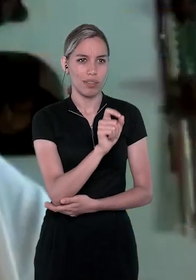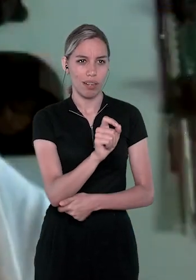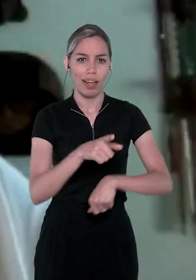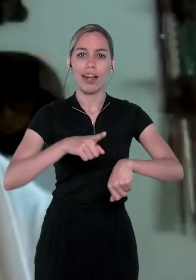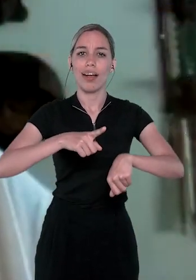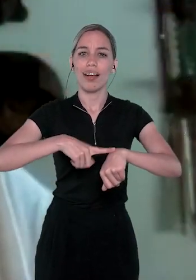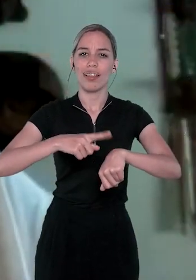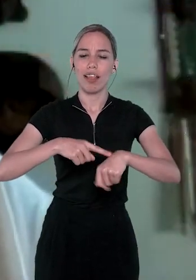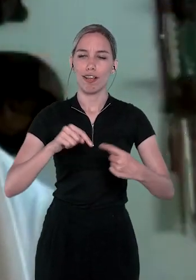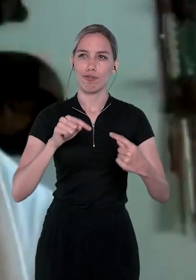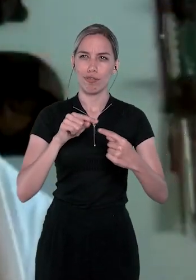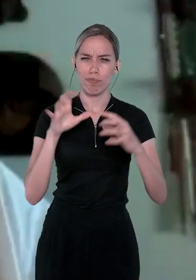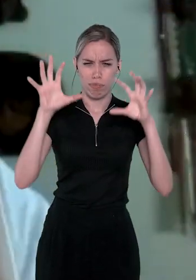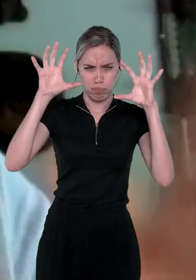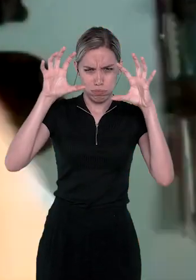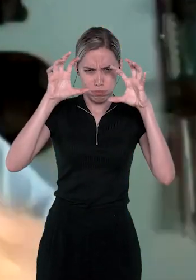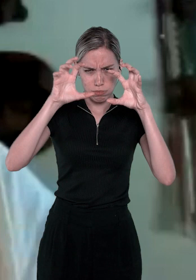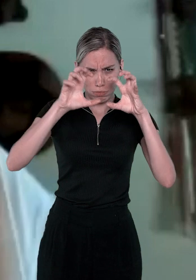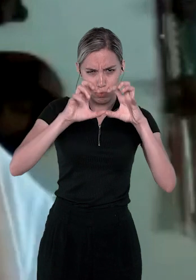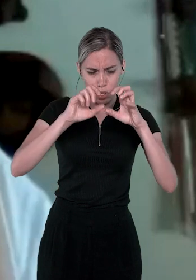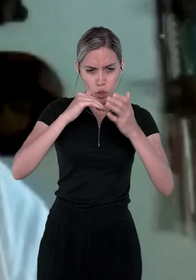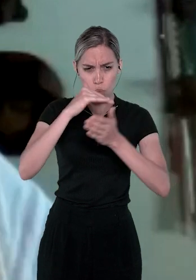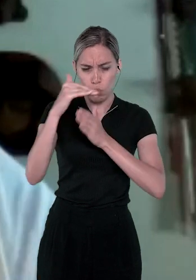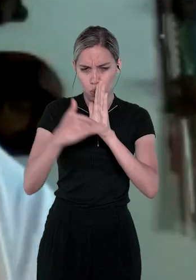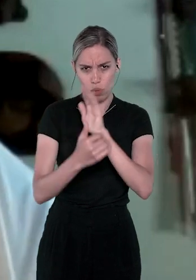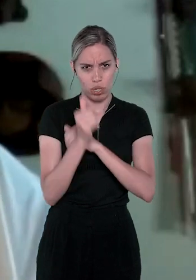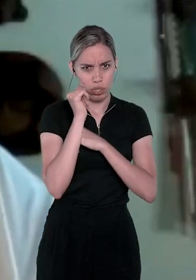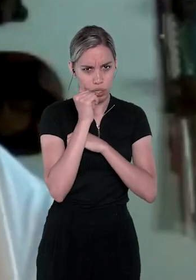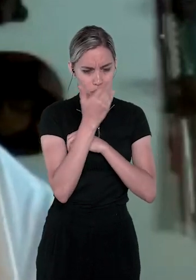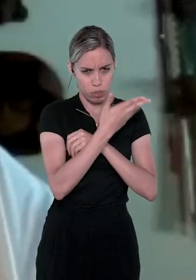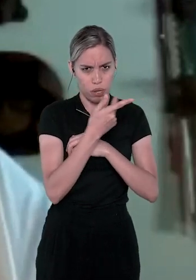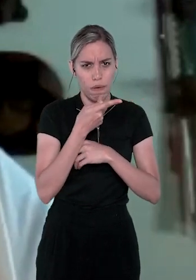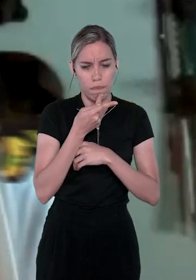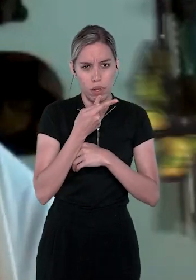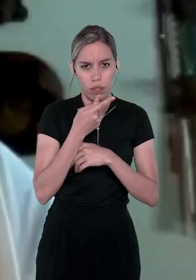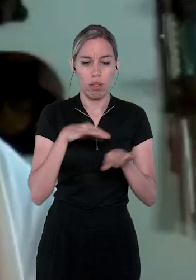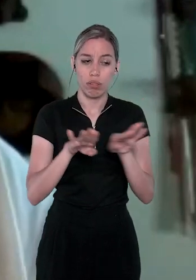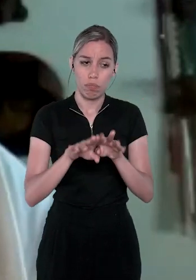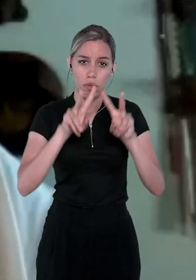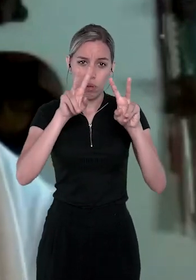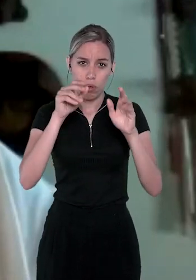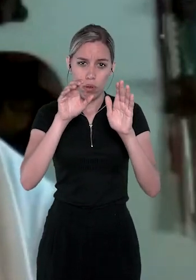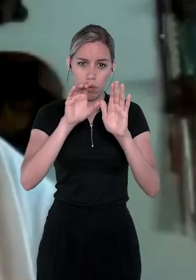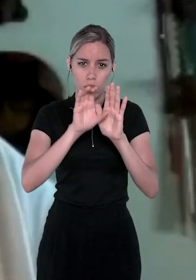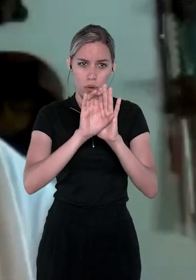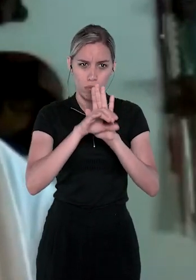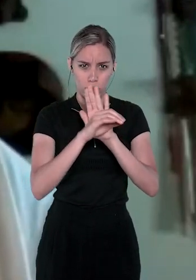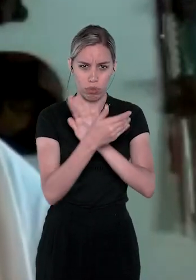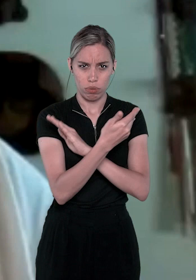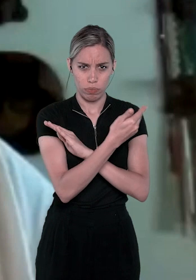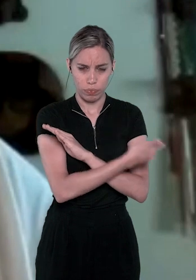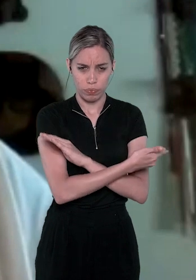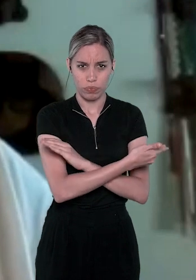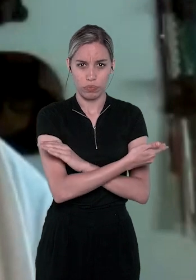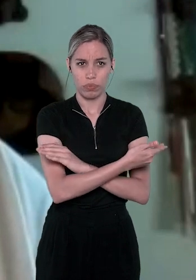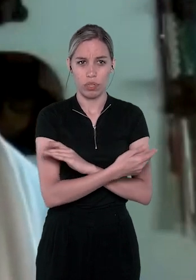tempo um pouco mais sombrio, que é de tudo que a Andréa falou e o próprio contexto do Sérgio. O Sérgio começou a falar isso